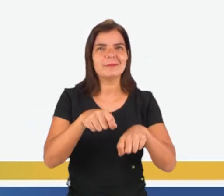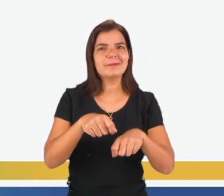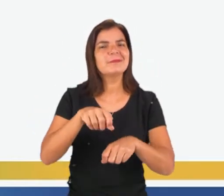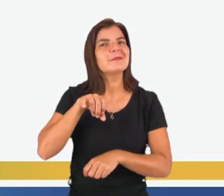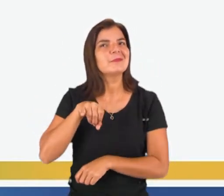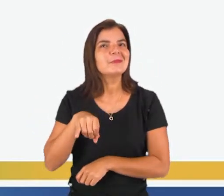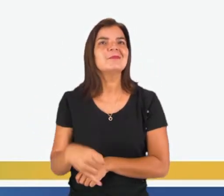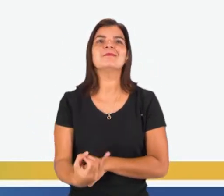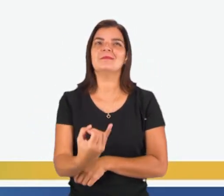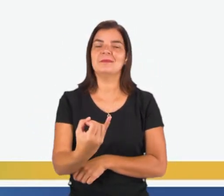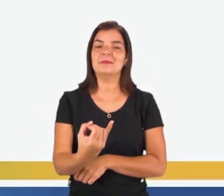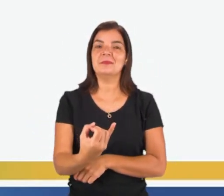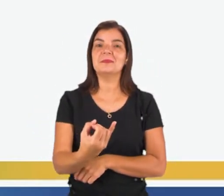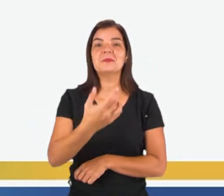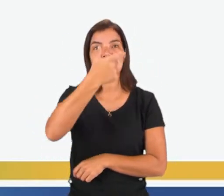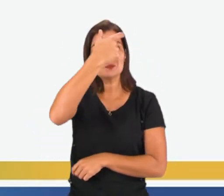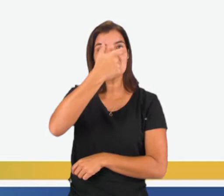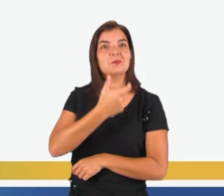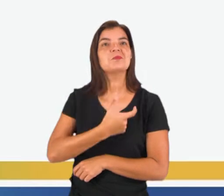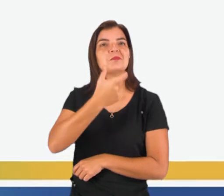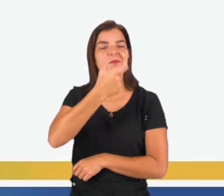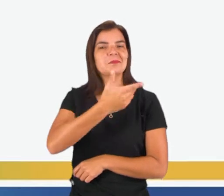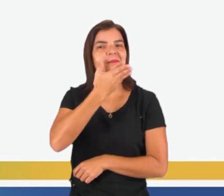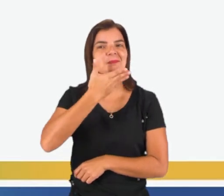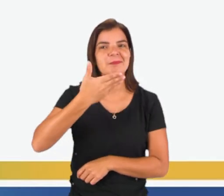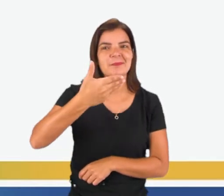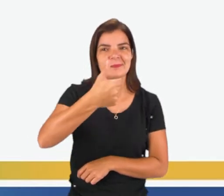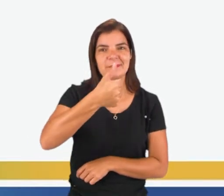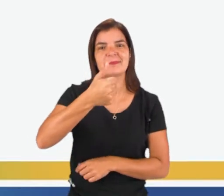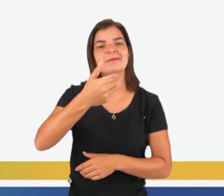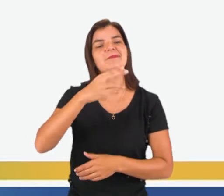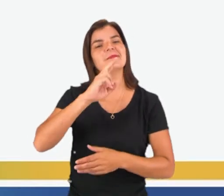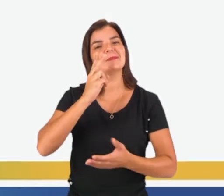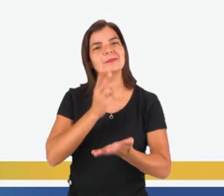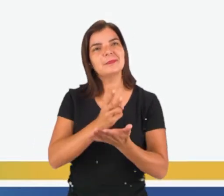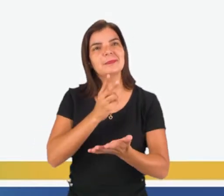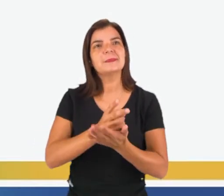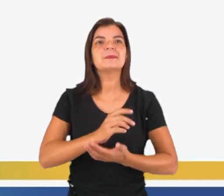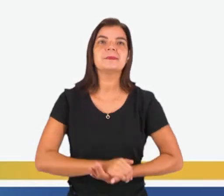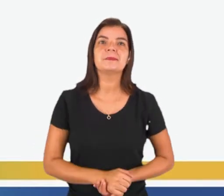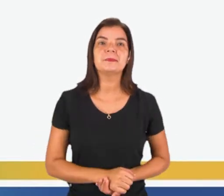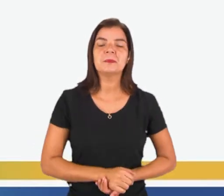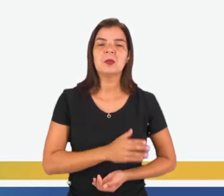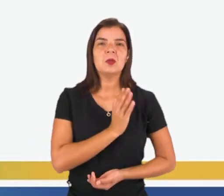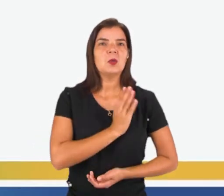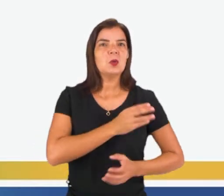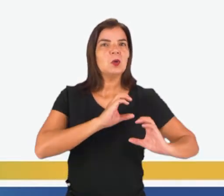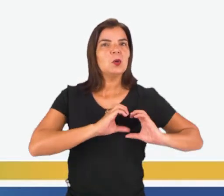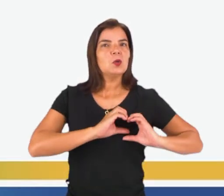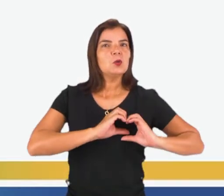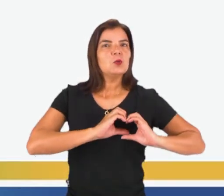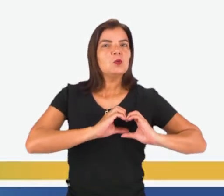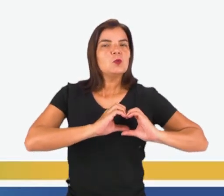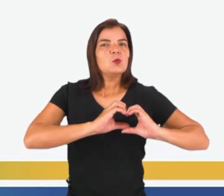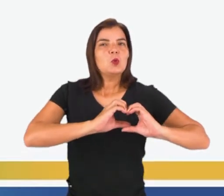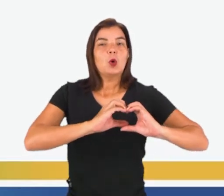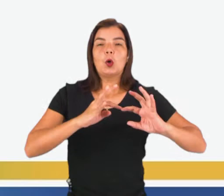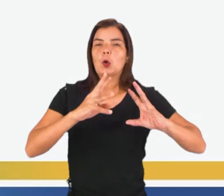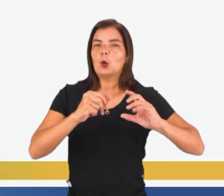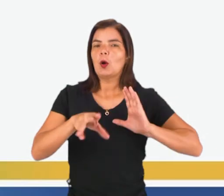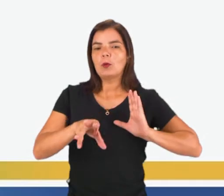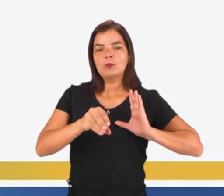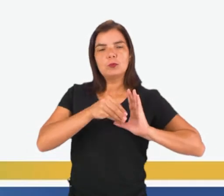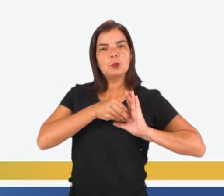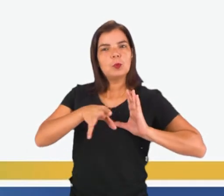ser aproveitado para nos tornar pessoas cada vez melhores. Encha seu coração de tudo que